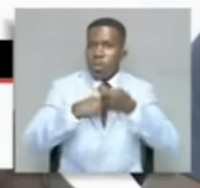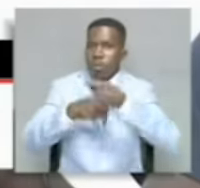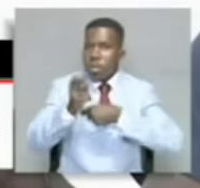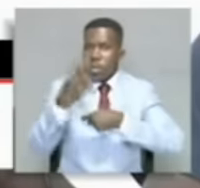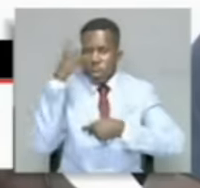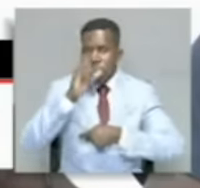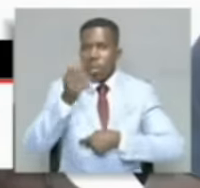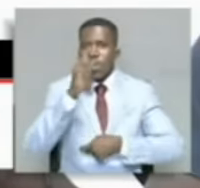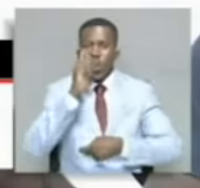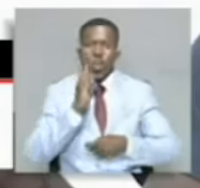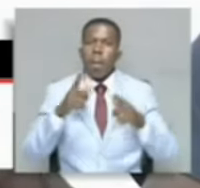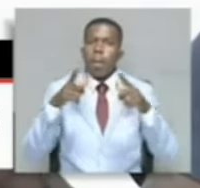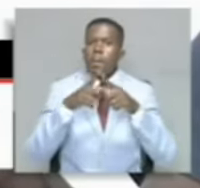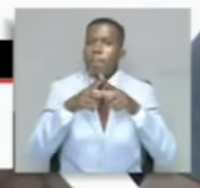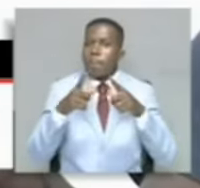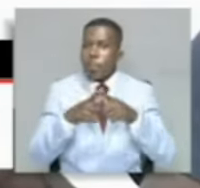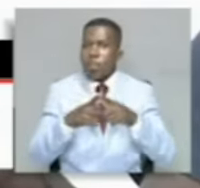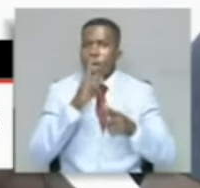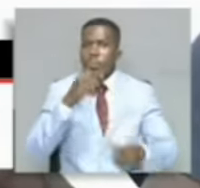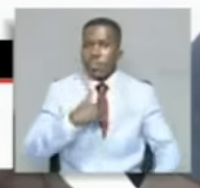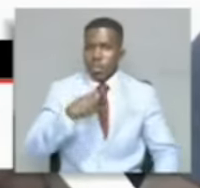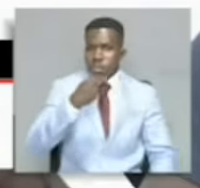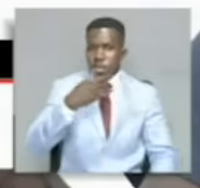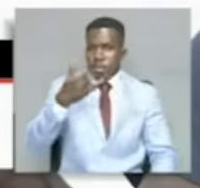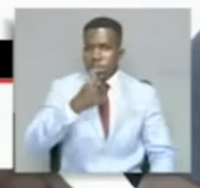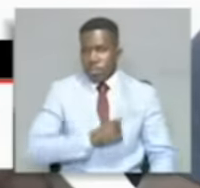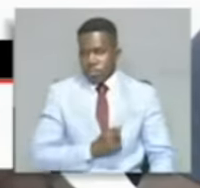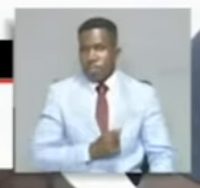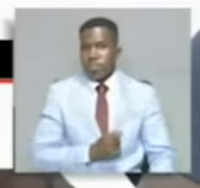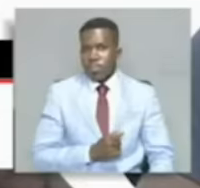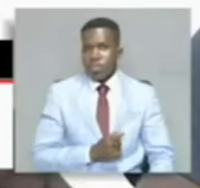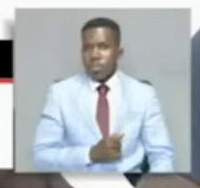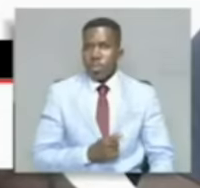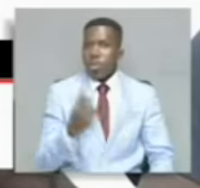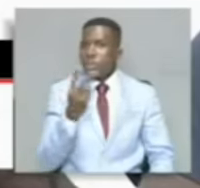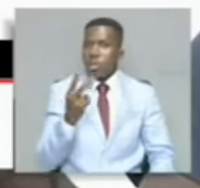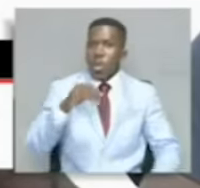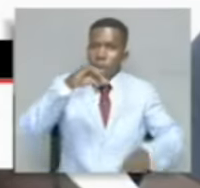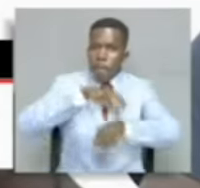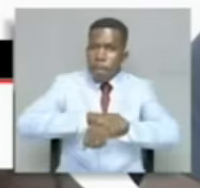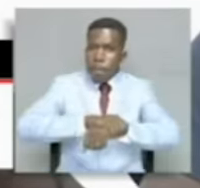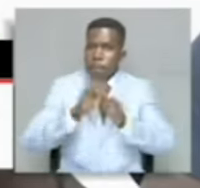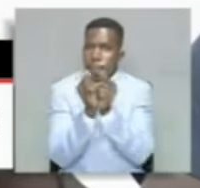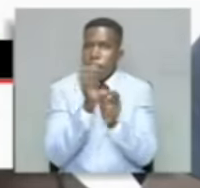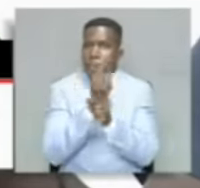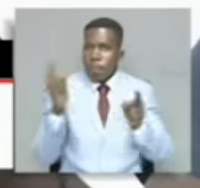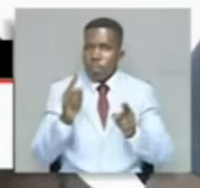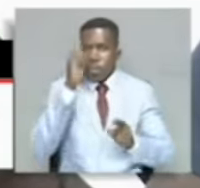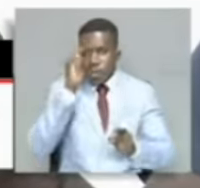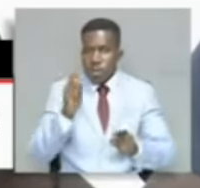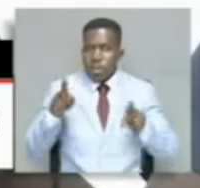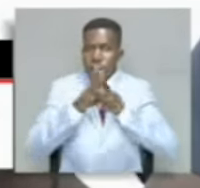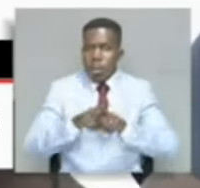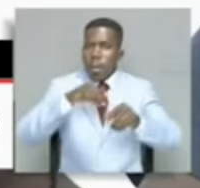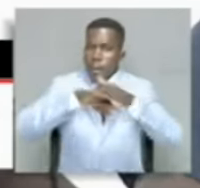a uma outra cidadã, sua prima, de 32 anos de idade. Portanto, estes indivíduos foram detidos por factos que configuram os